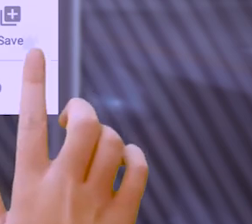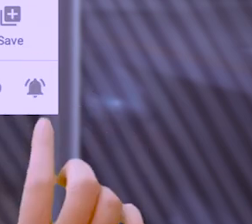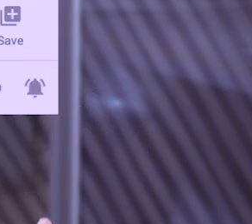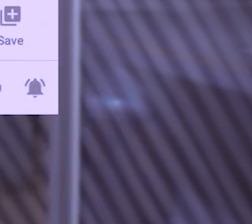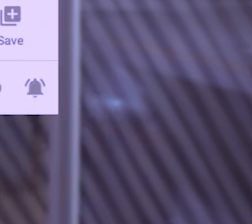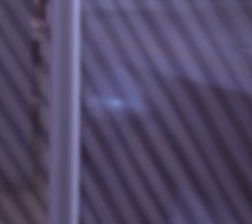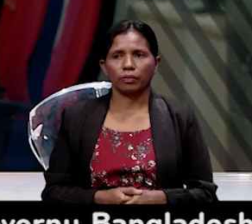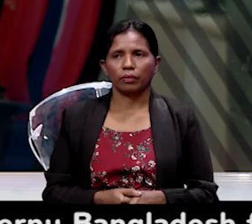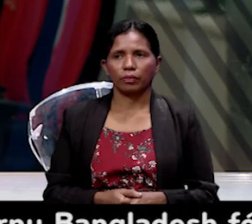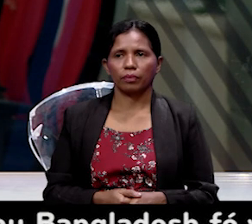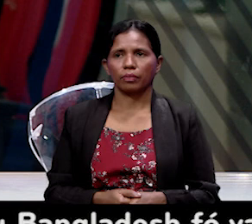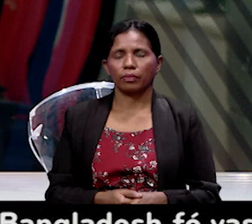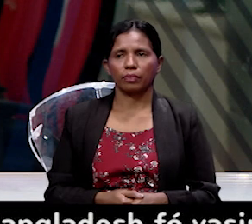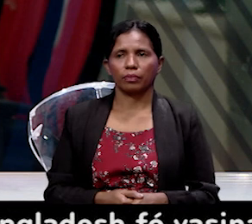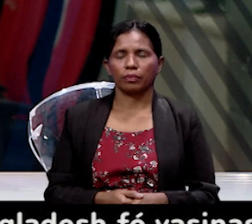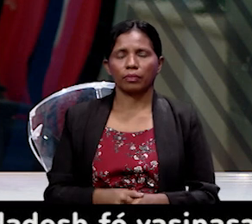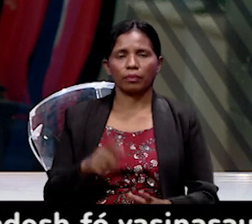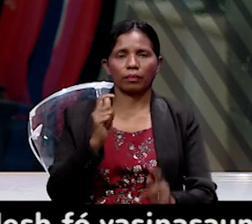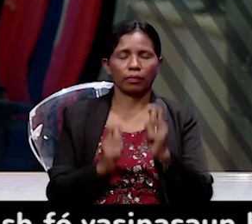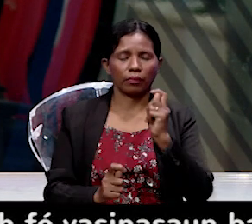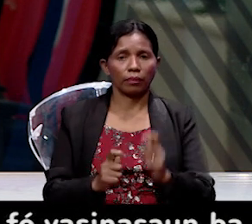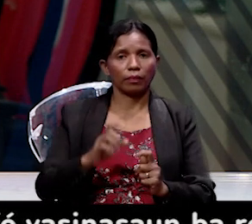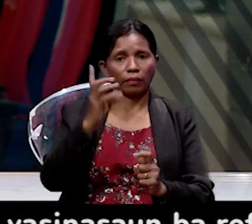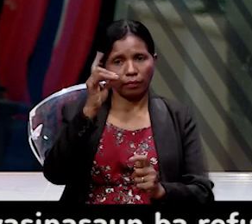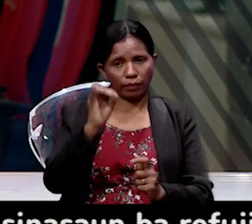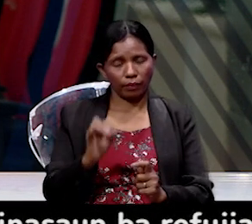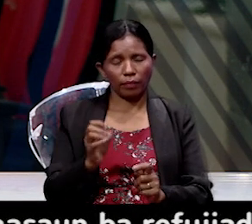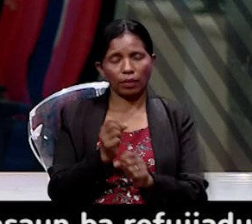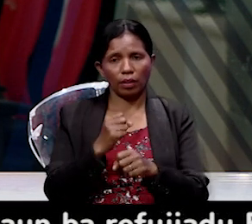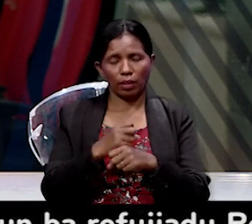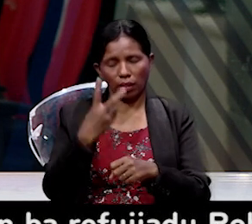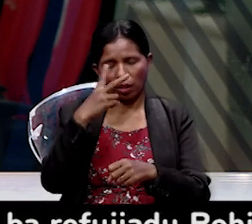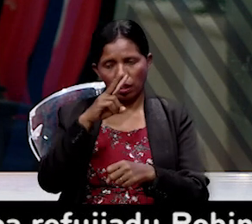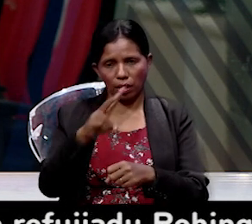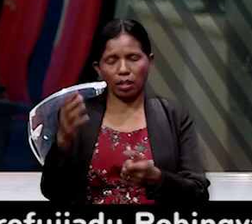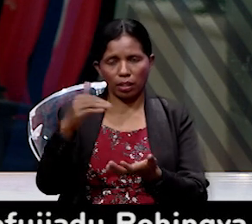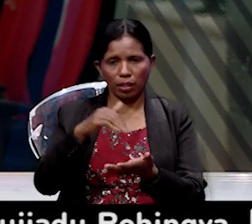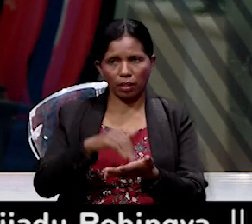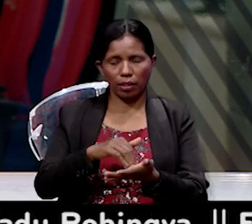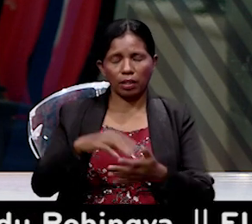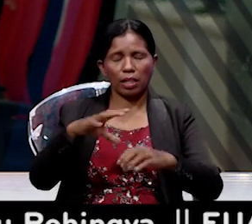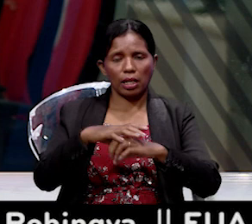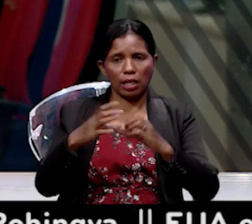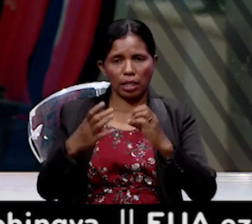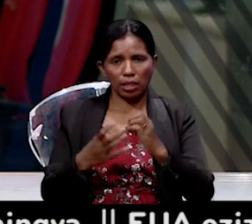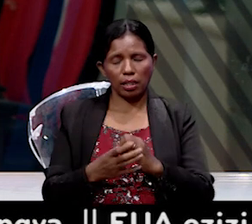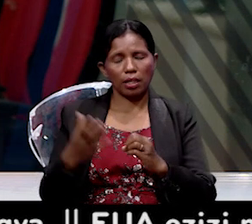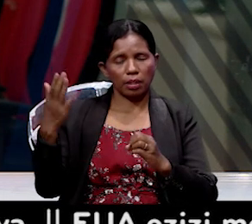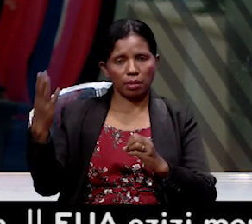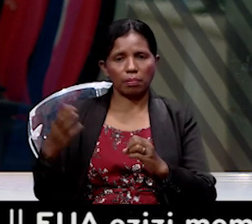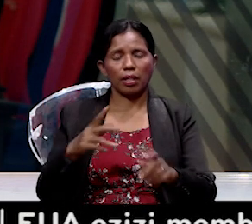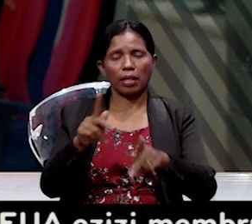de notificação. Tribunal Distrital de Ili halo restituição posterai provisório ba